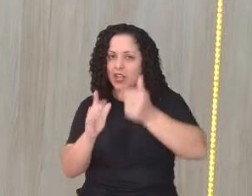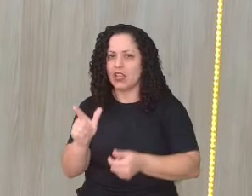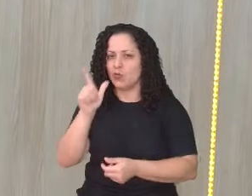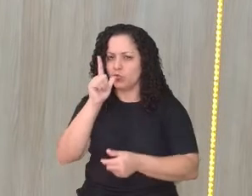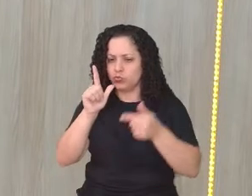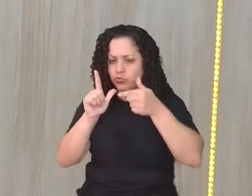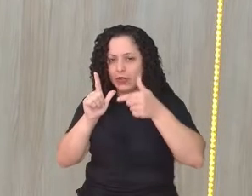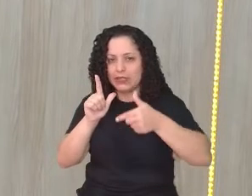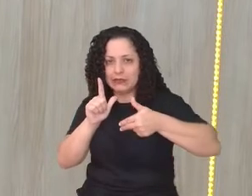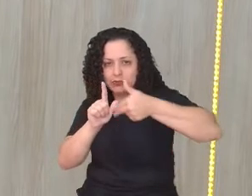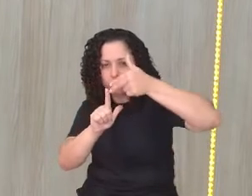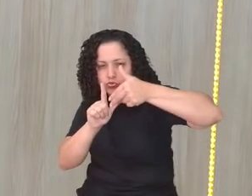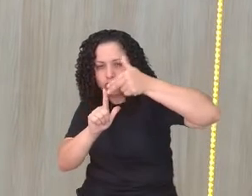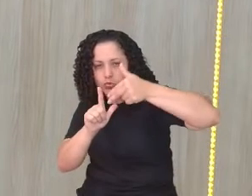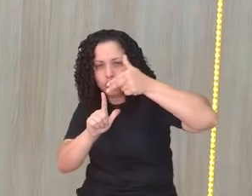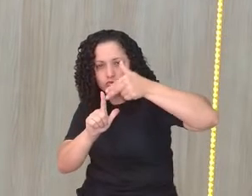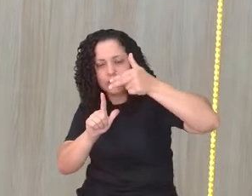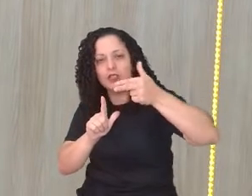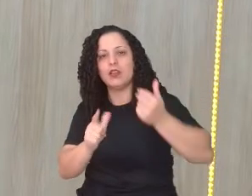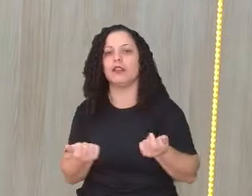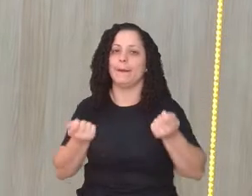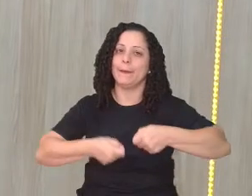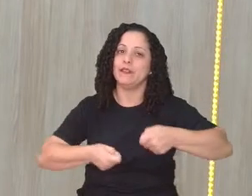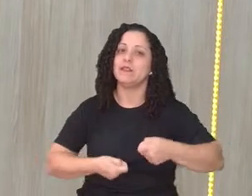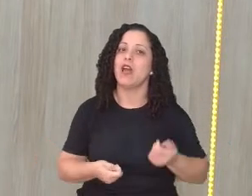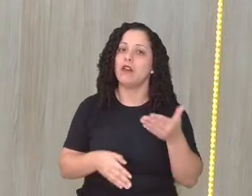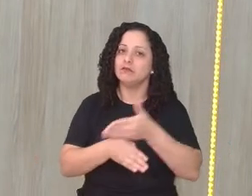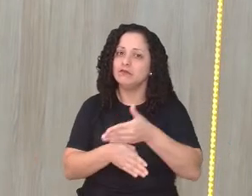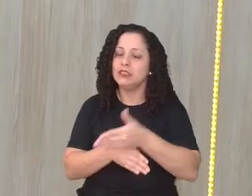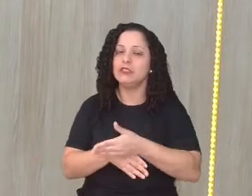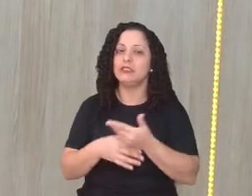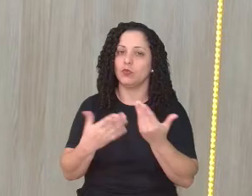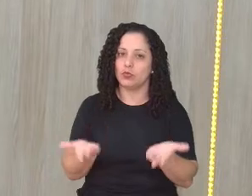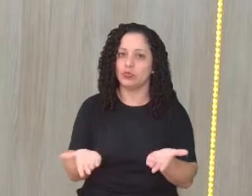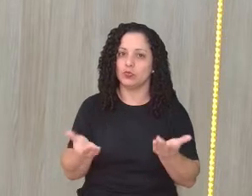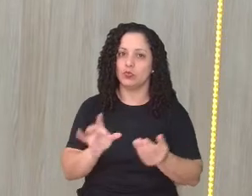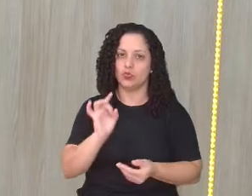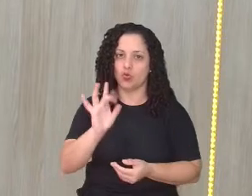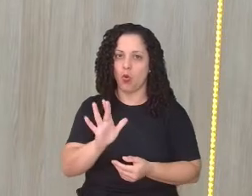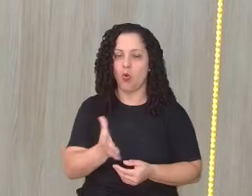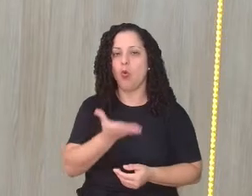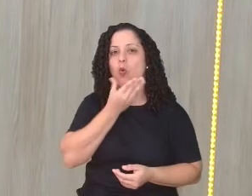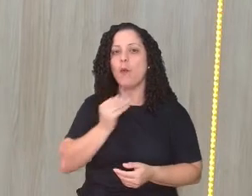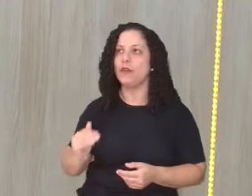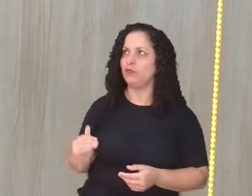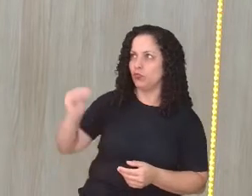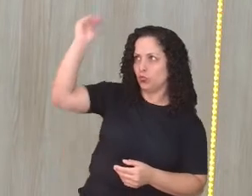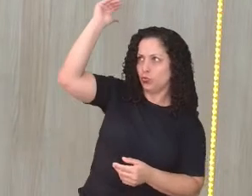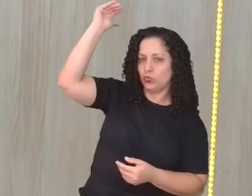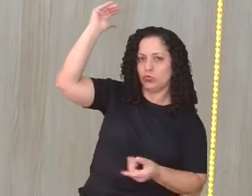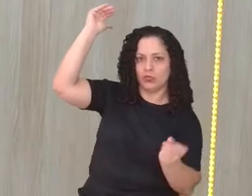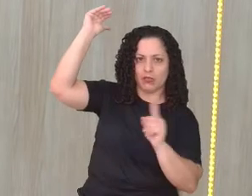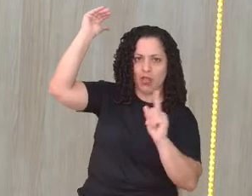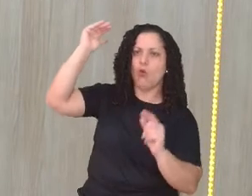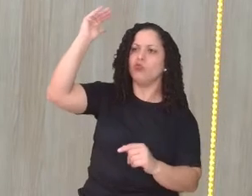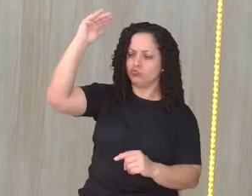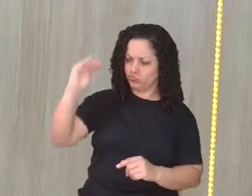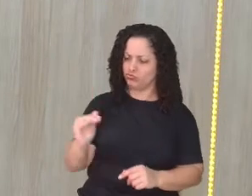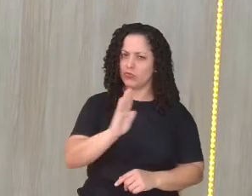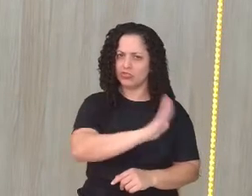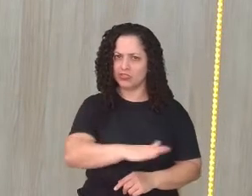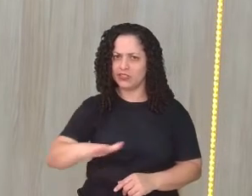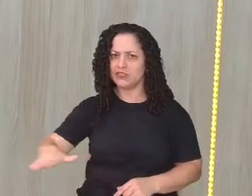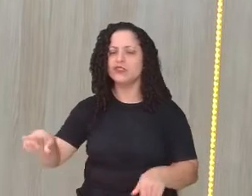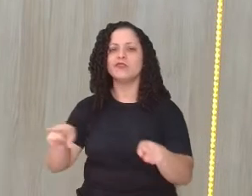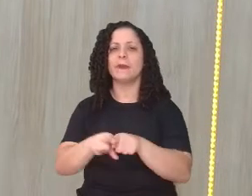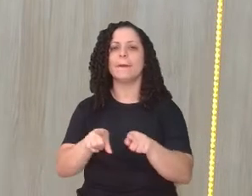tiverem fimose. Então, são várias coisas que já acometem. Isso não quer dizer que só o adulto que tem, mas as crianças também têm. Então,